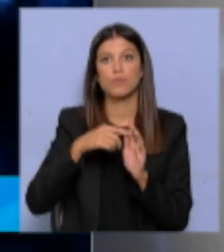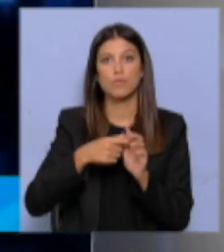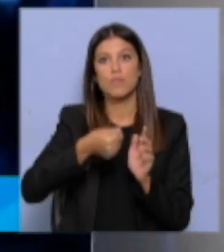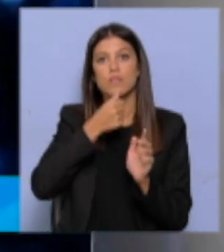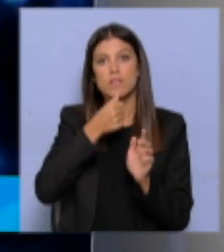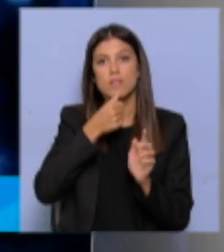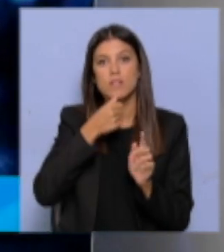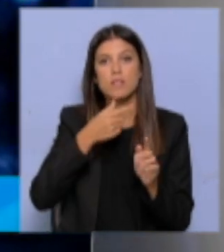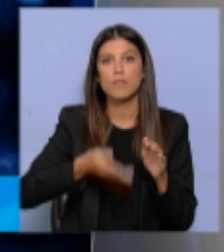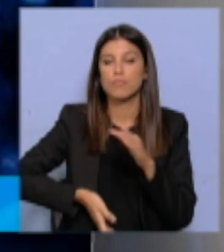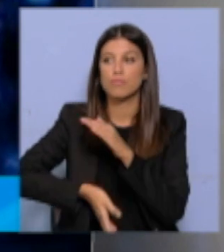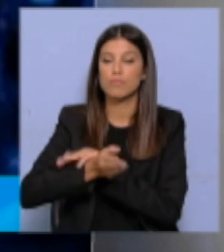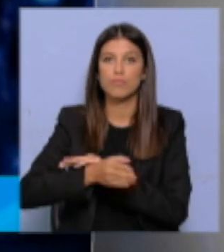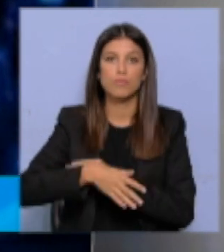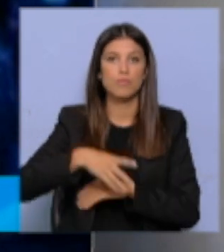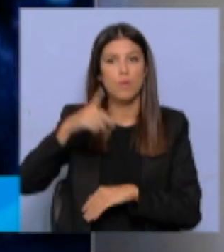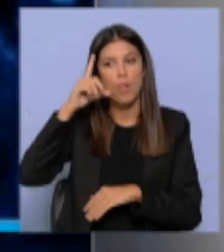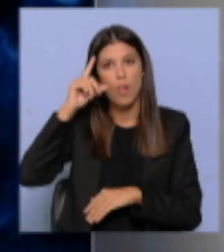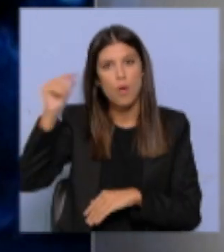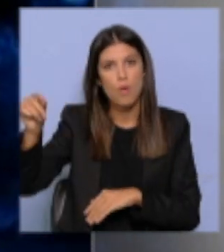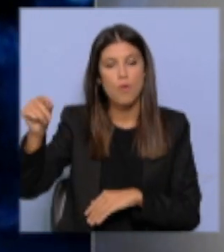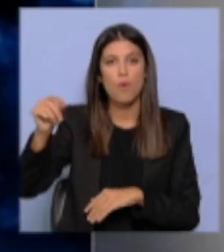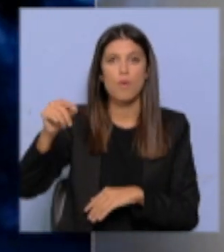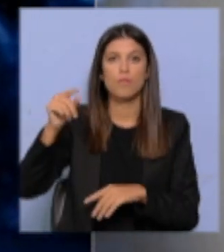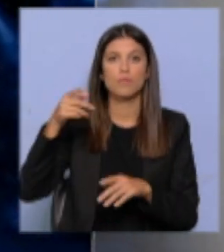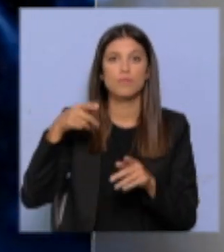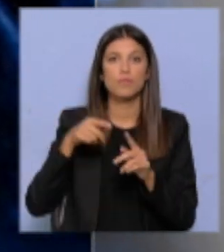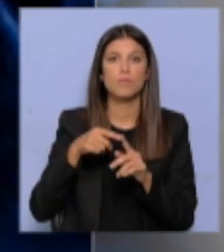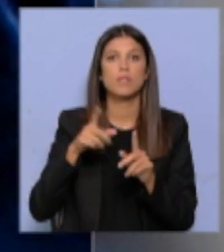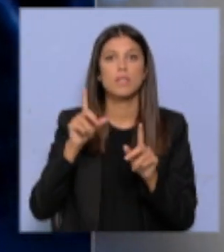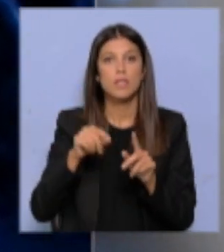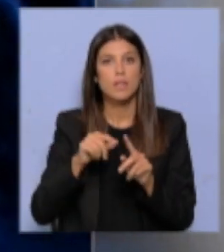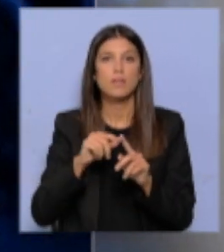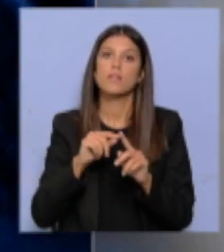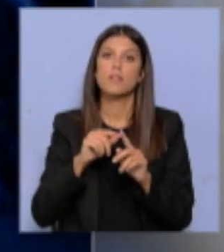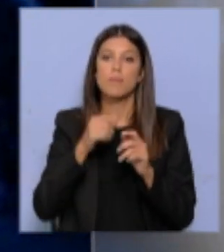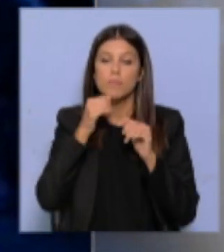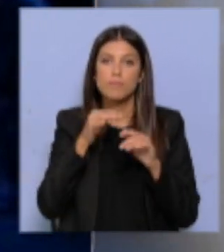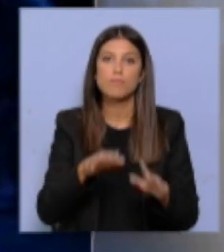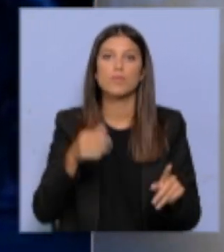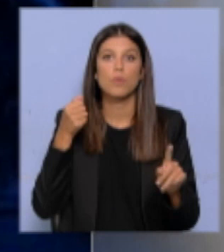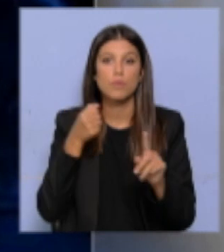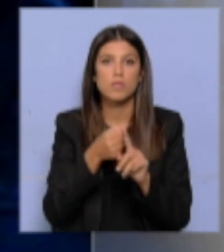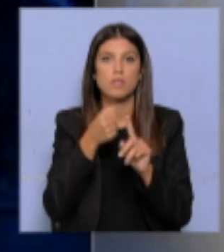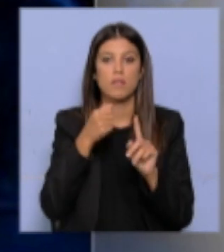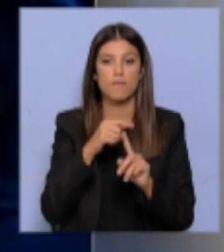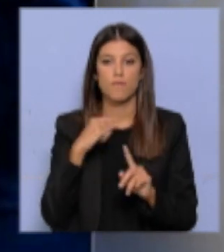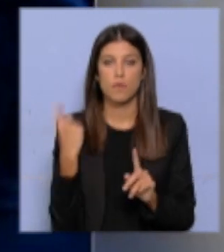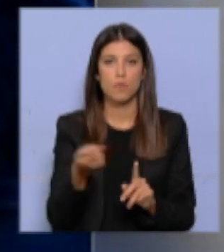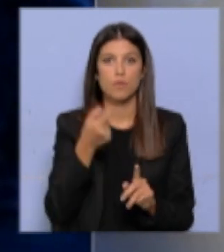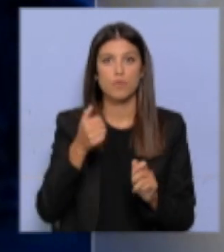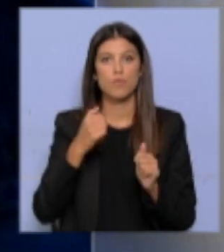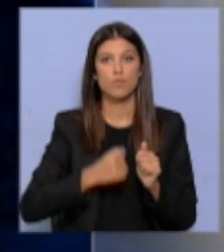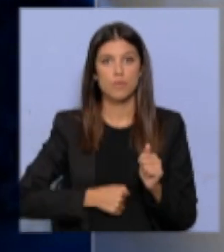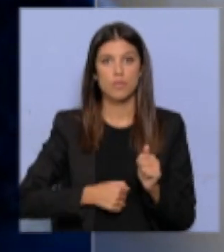para longe, mas sublinhou também o desafio missionário que cabe a cada cristão. Eis-me aqui,